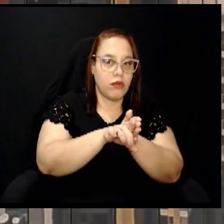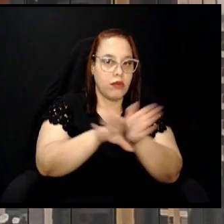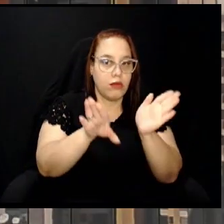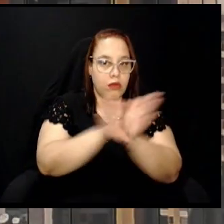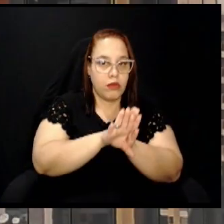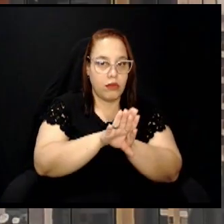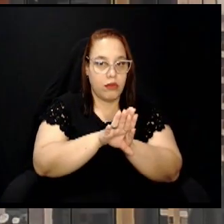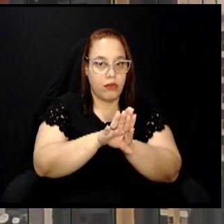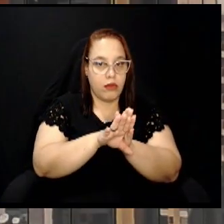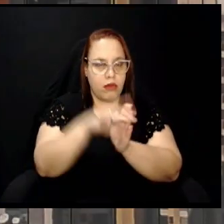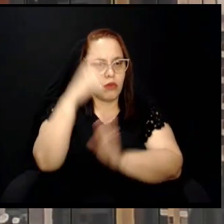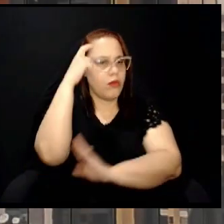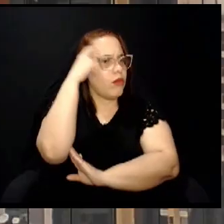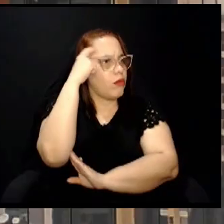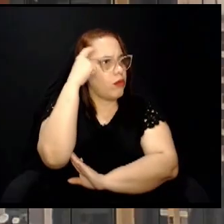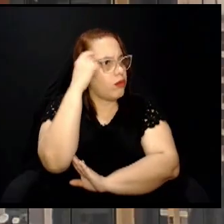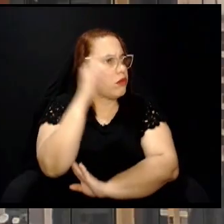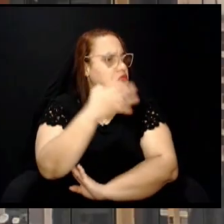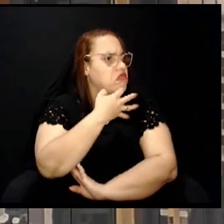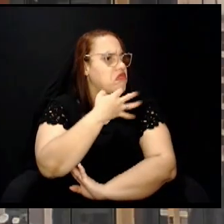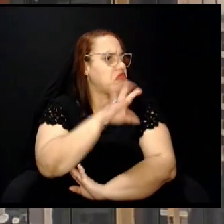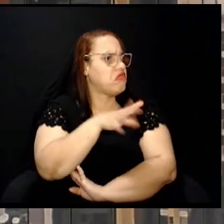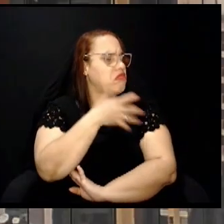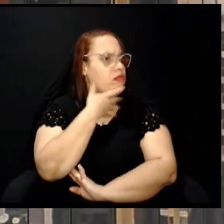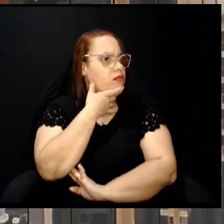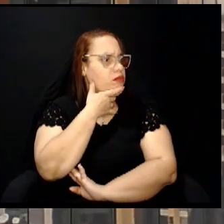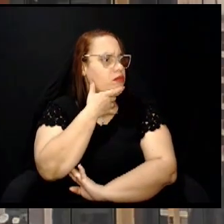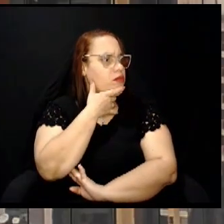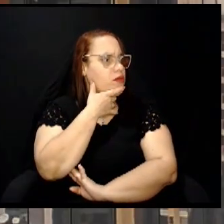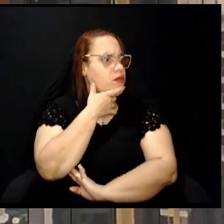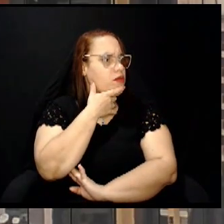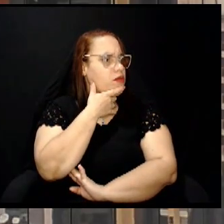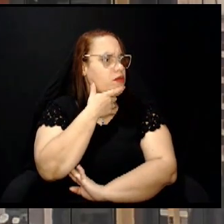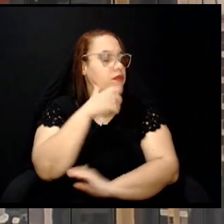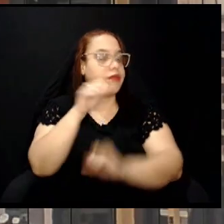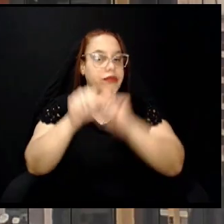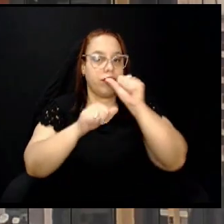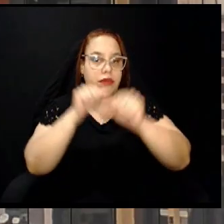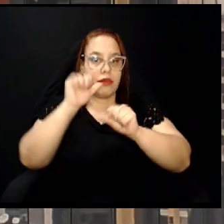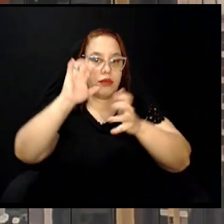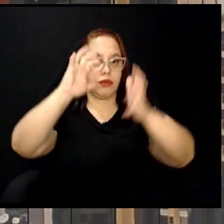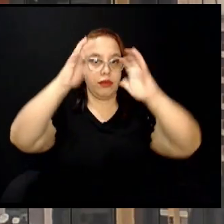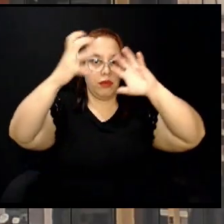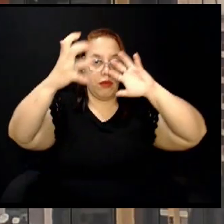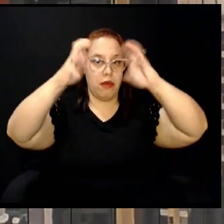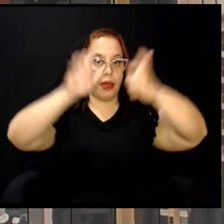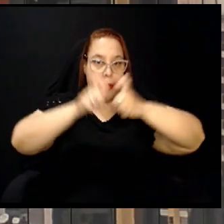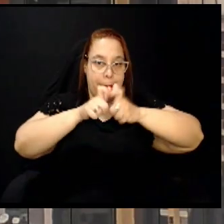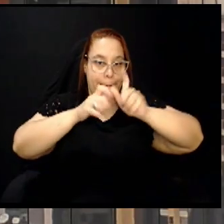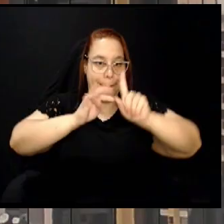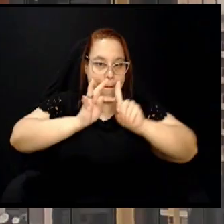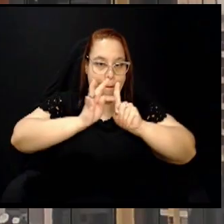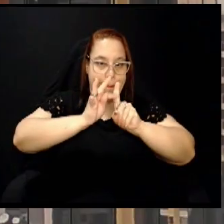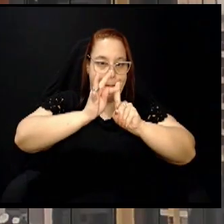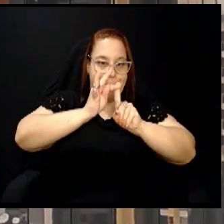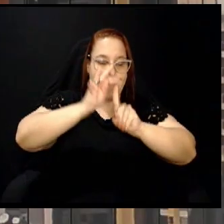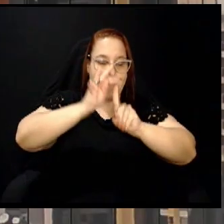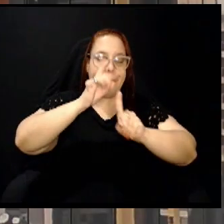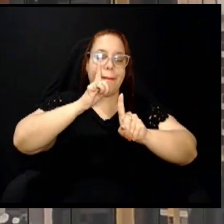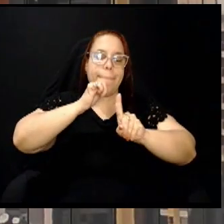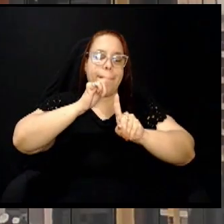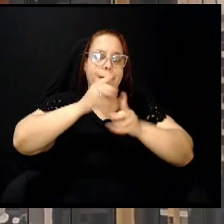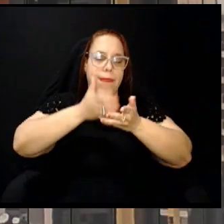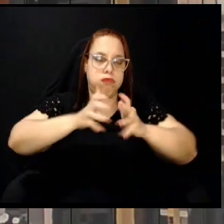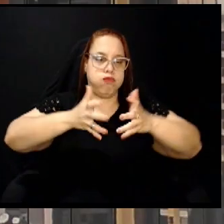cheguei a pensar, mas não sei se tem sentido, é a questão das mudanças climáticas e o aumento da temperatura dos oceanos, isso